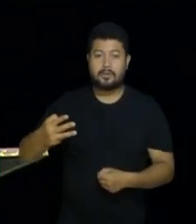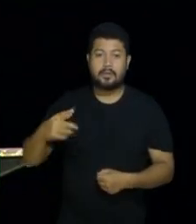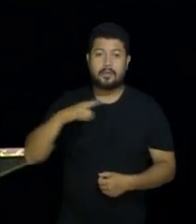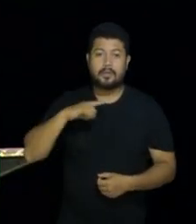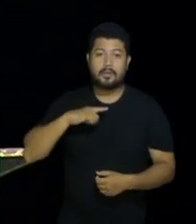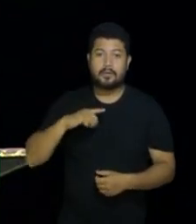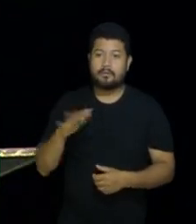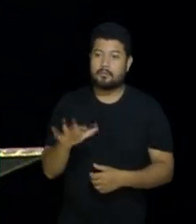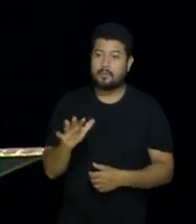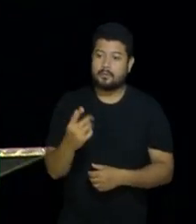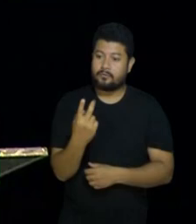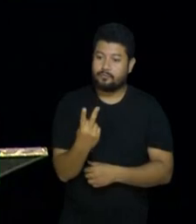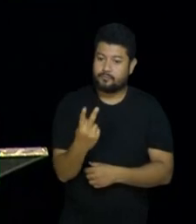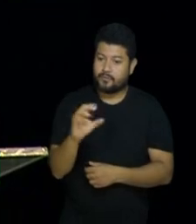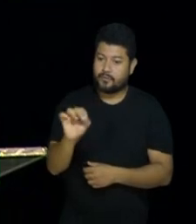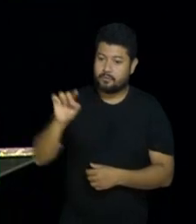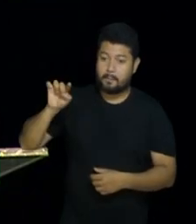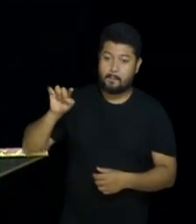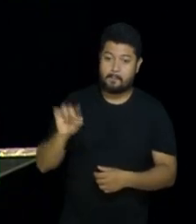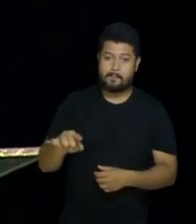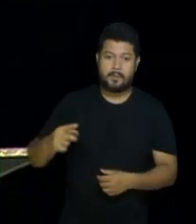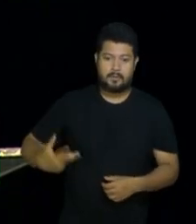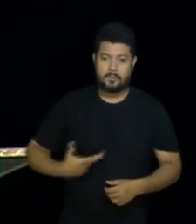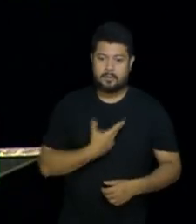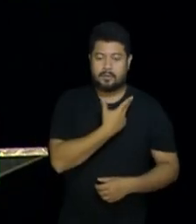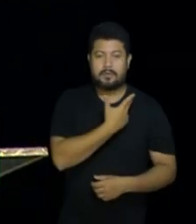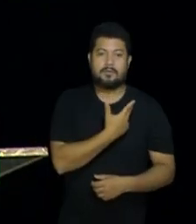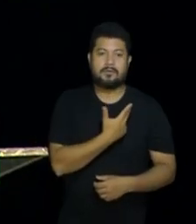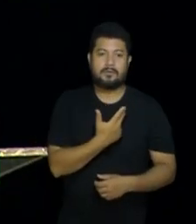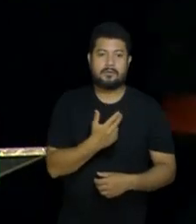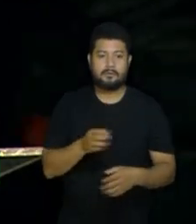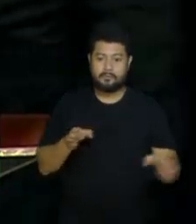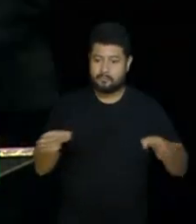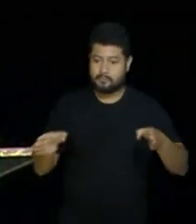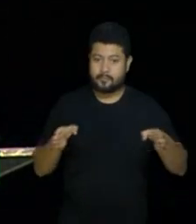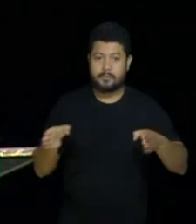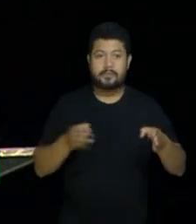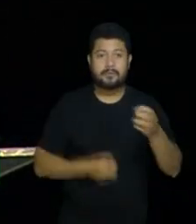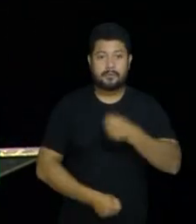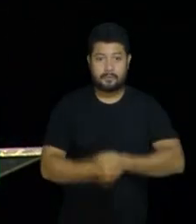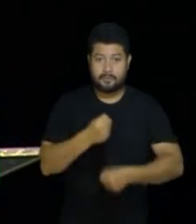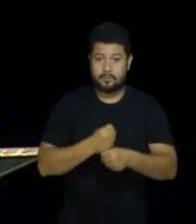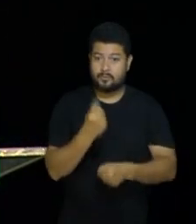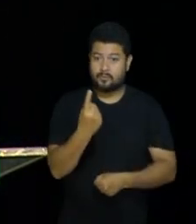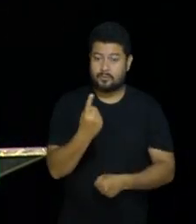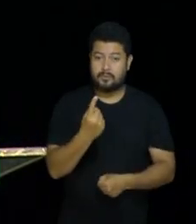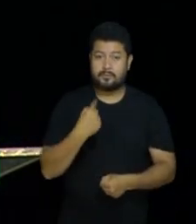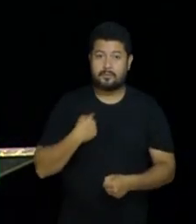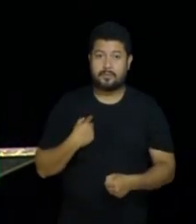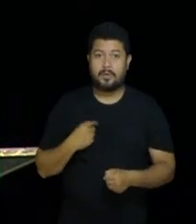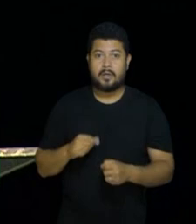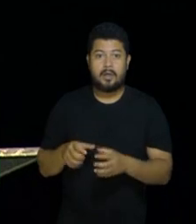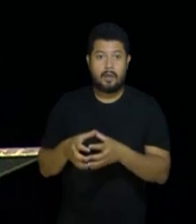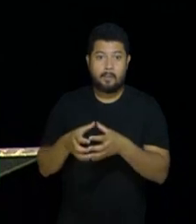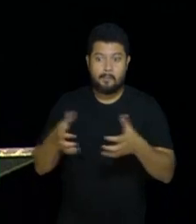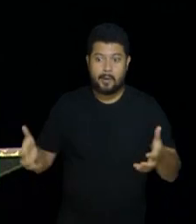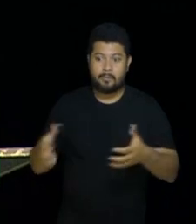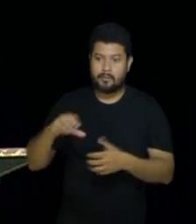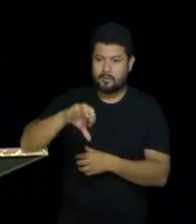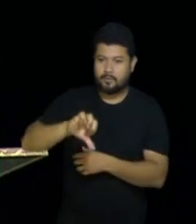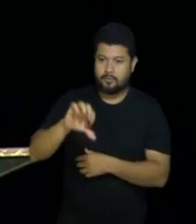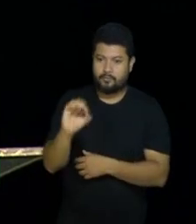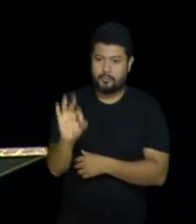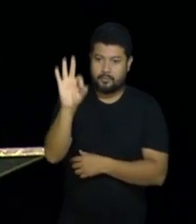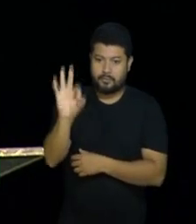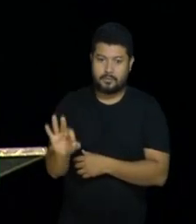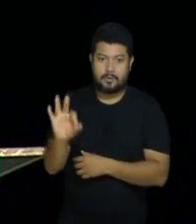20 mil cirurgias no ano de 2023. E grande maior parte SUS, 90% das cirurgias